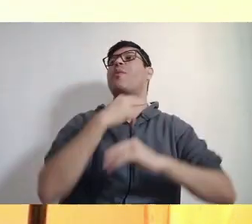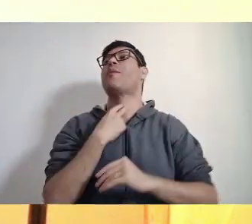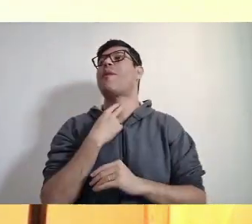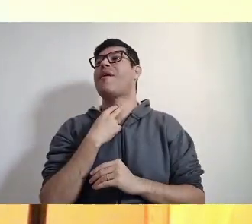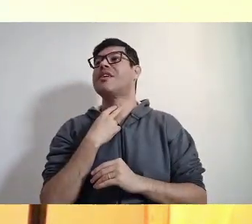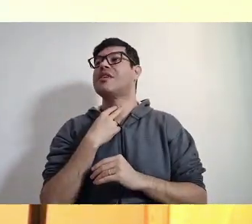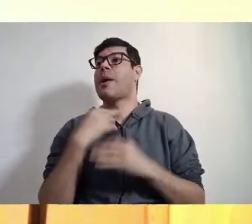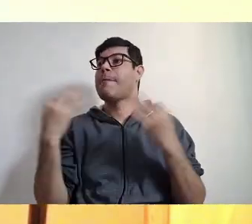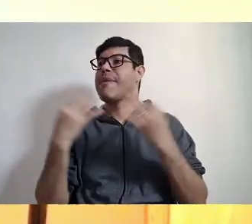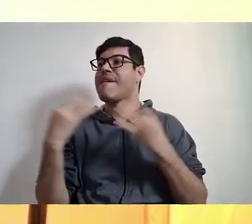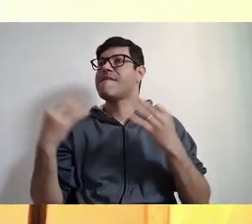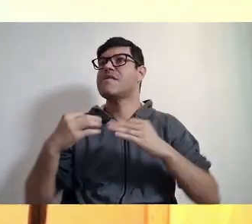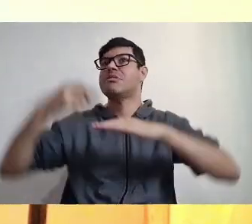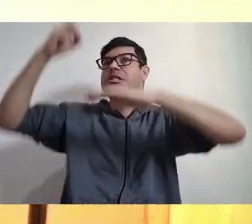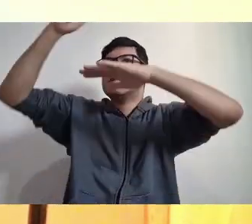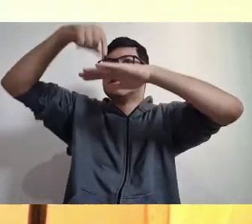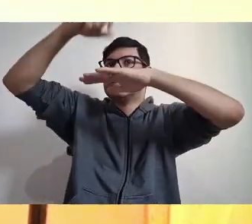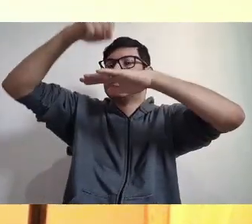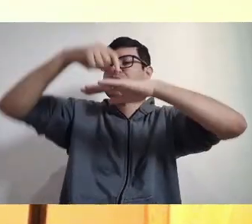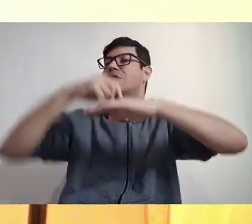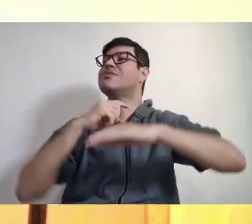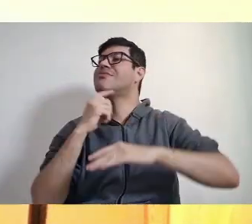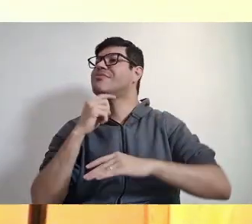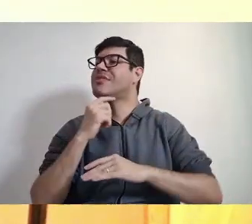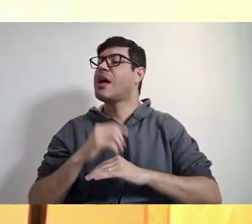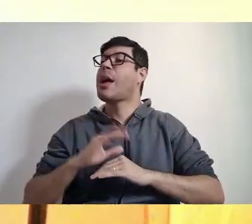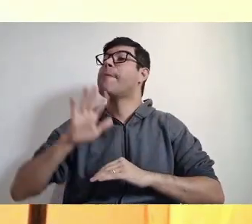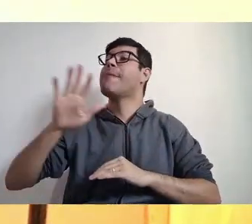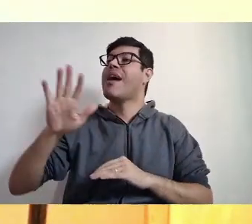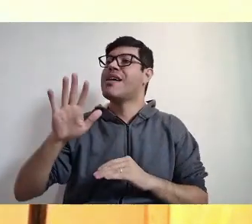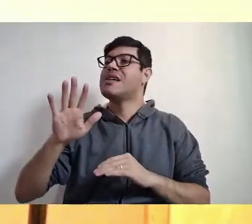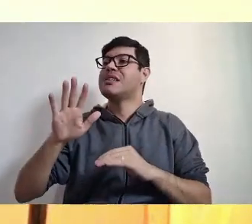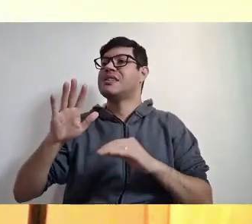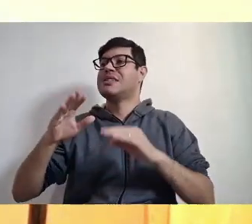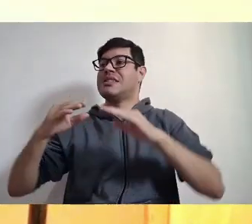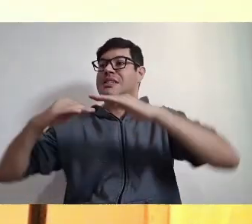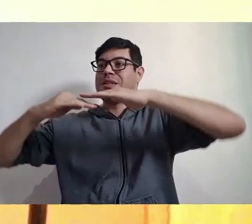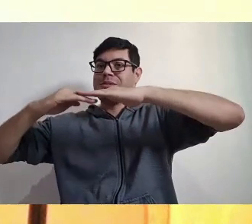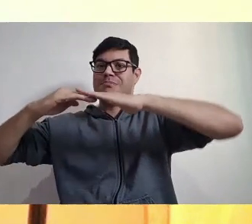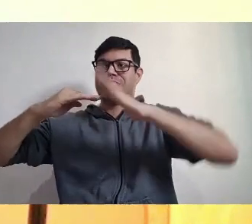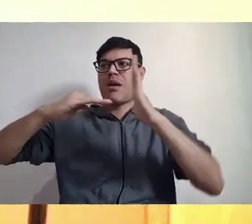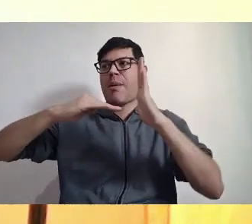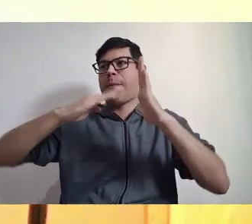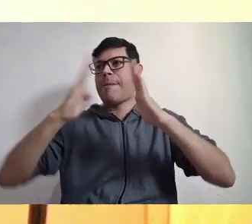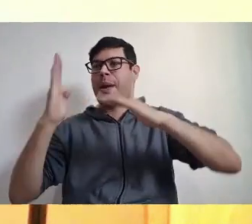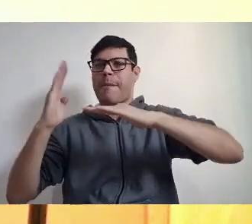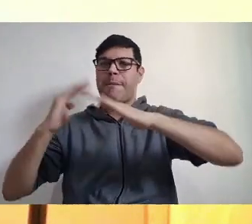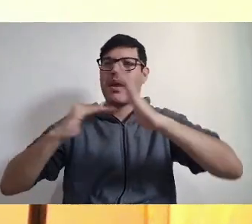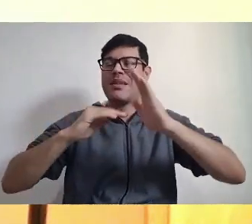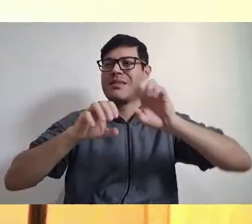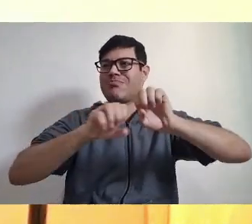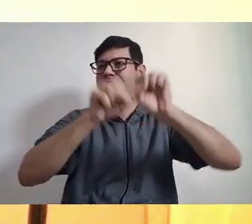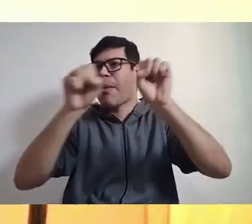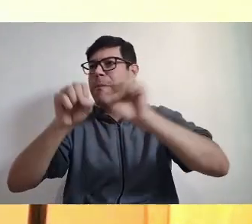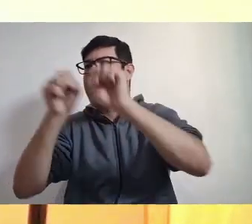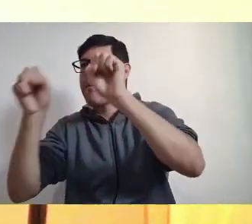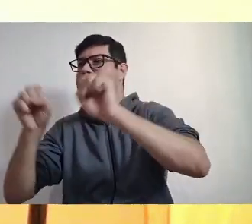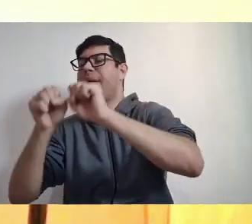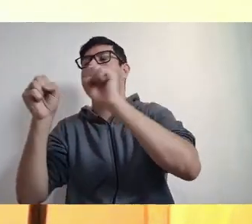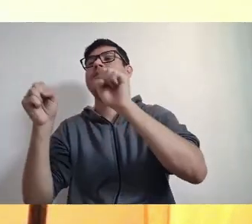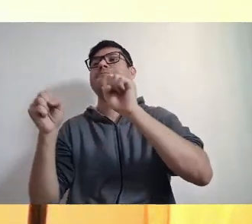perfeito, não tinha goteira nenhuma. Só que depois, acho que tiraram aquele aviso, foram subindo lá. Aí quebra, né? Aí